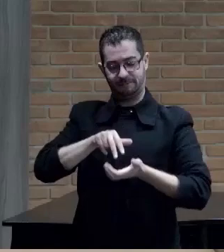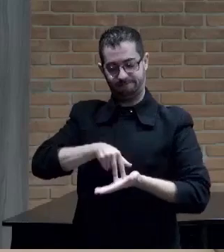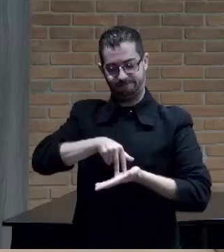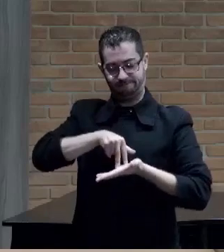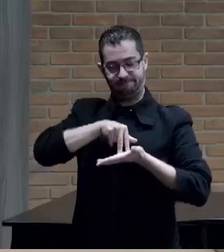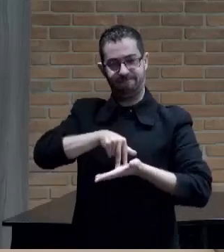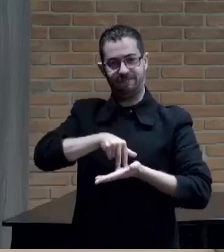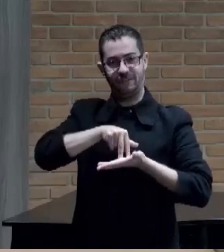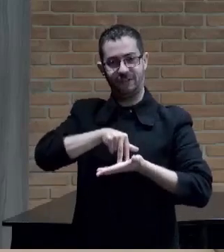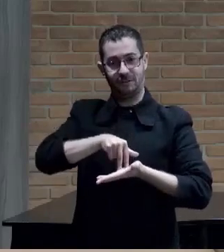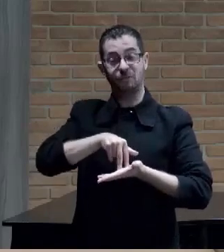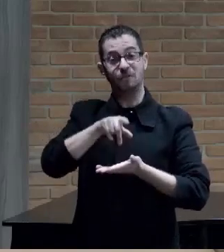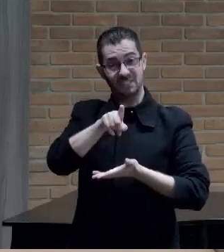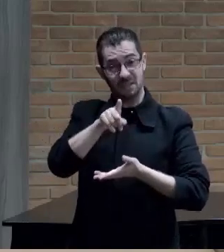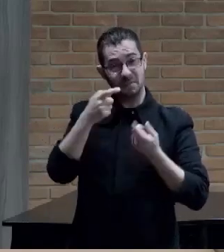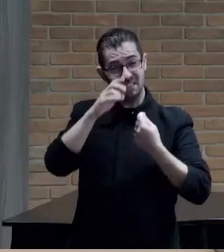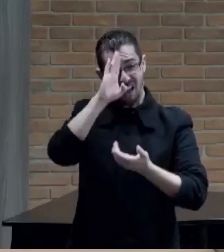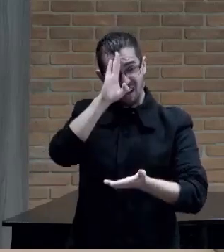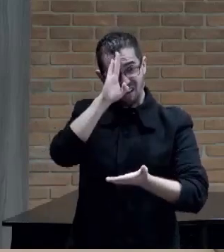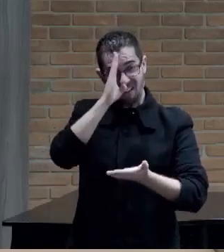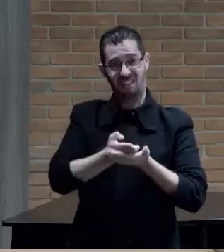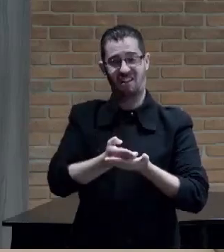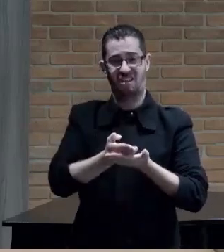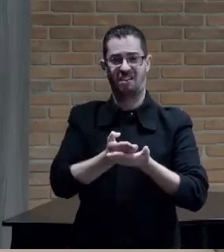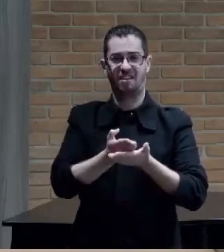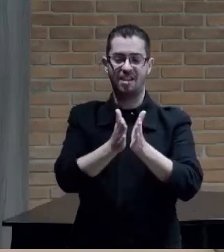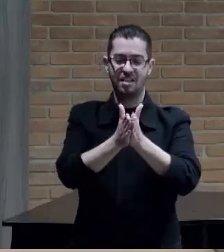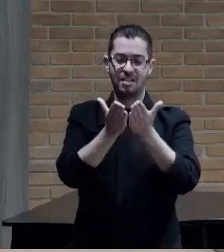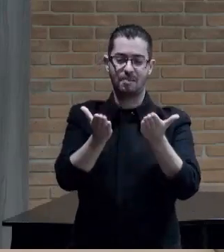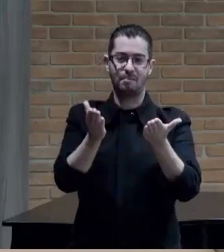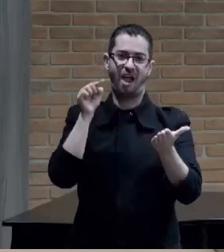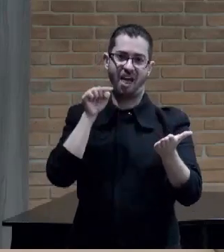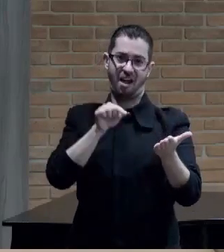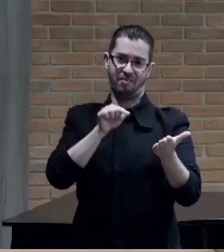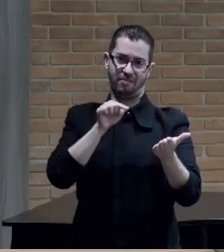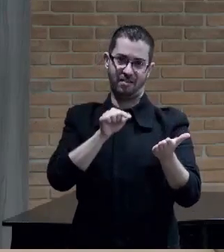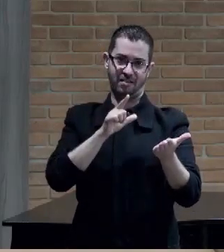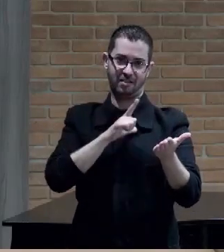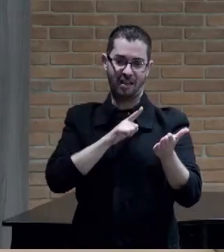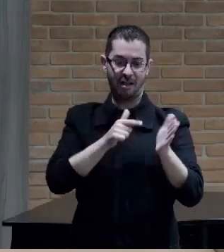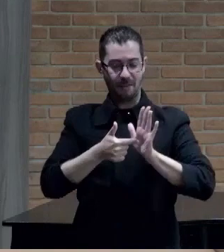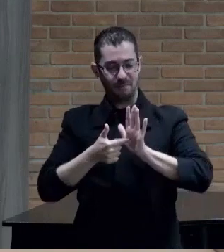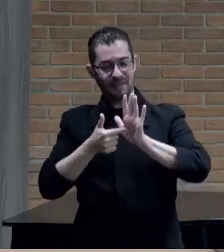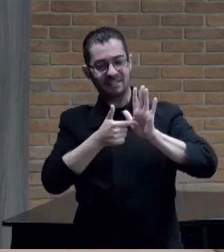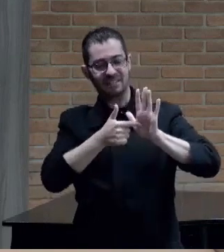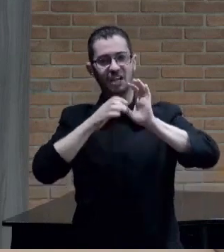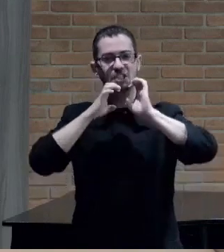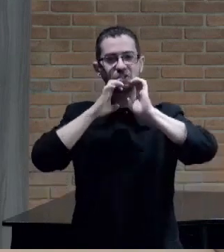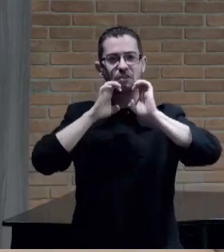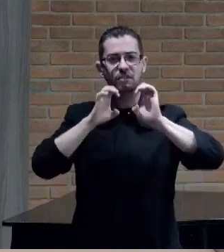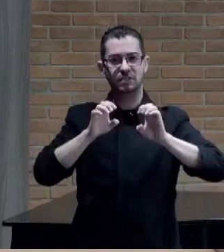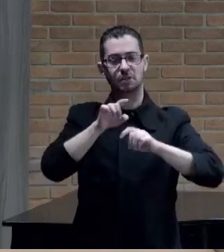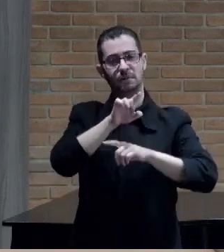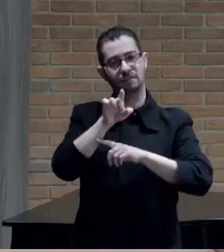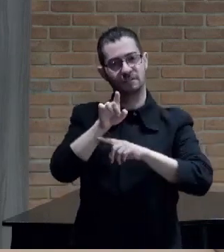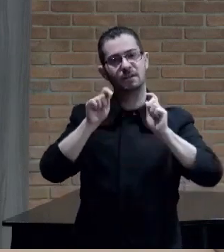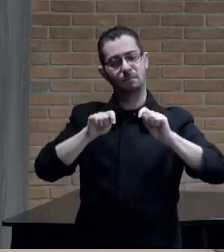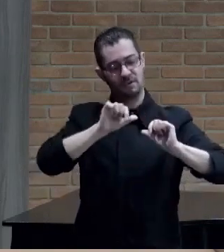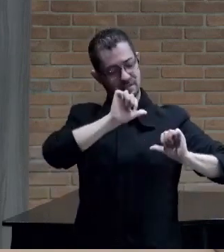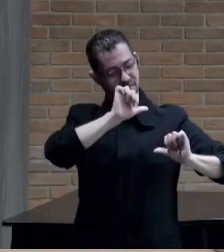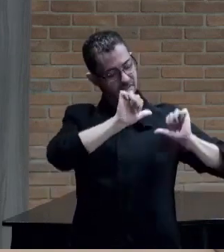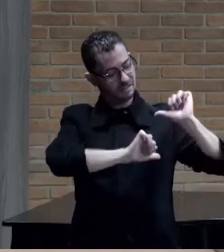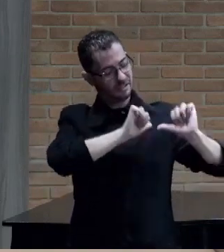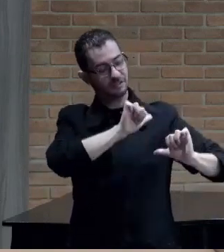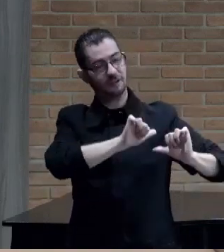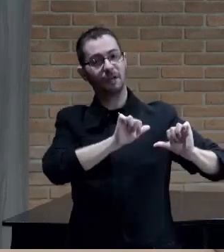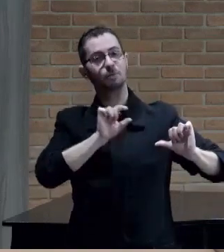precisa estar convicto da palavra de Deus, da mensagem do Evangelho, para que você realmente seja transformado